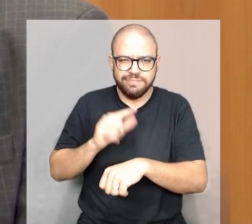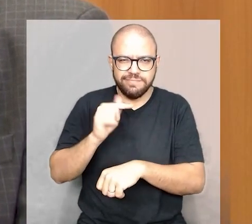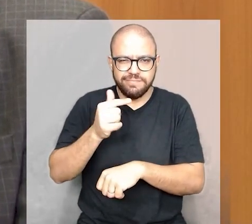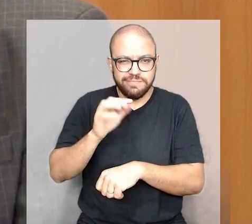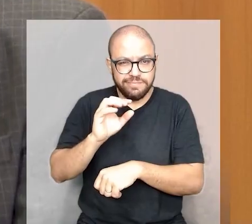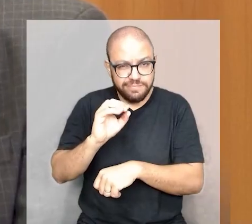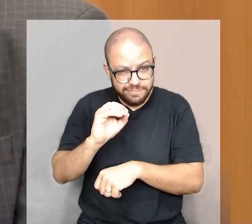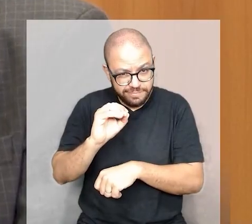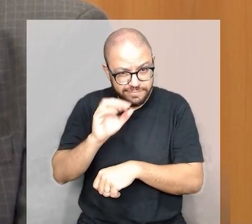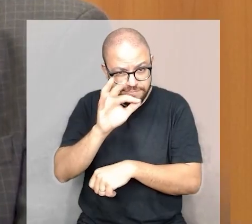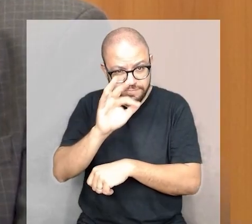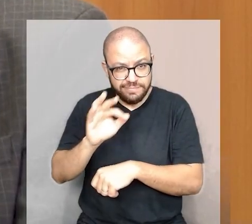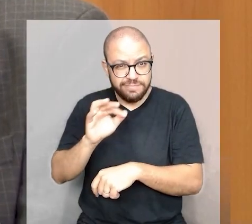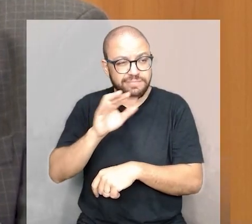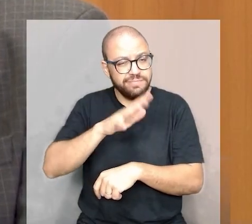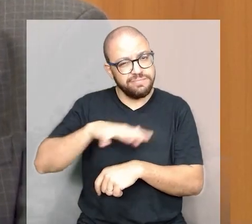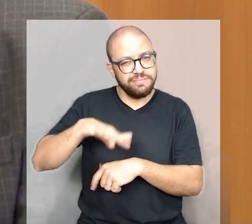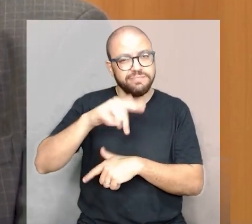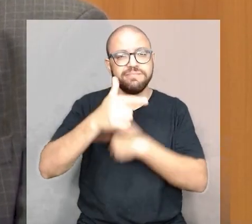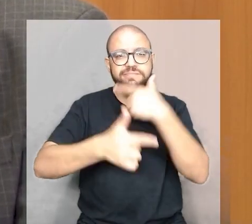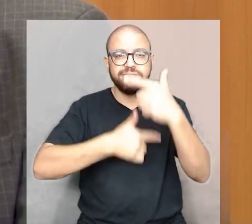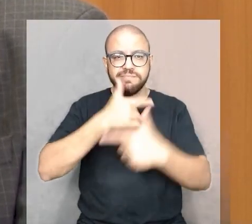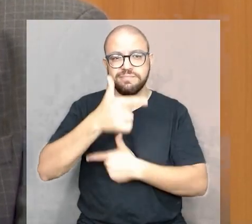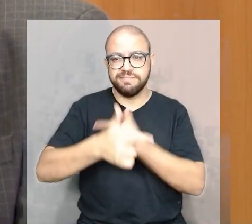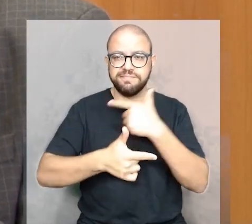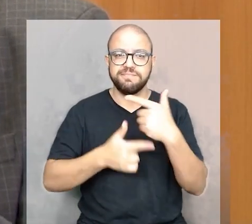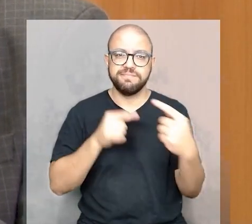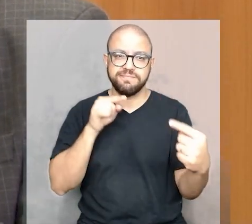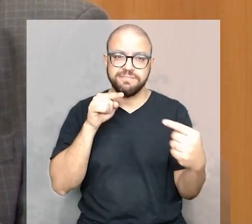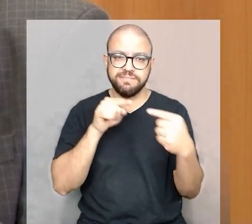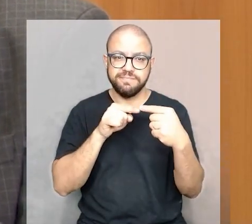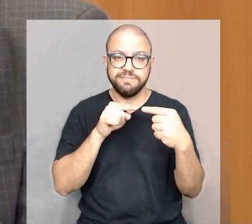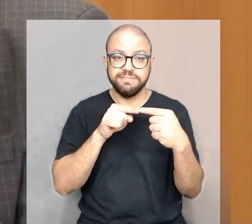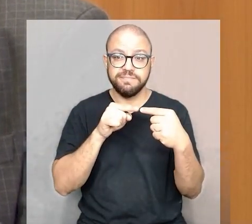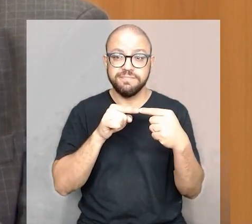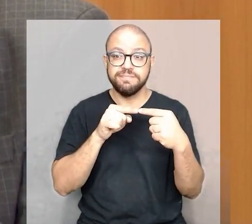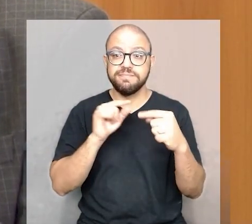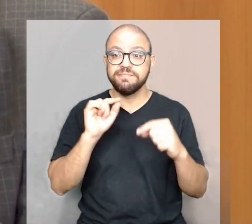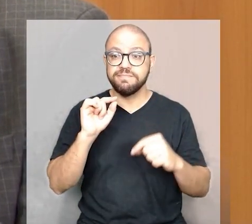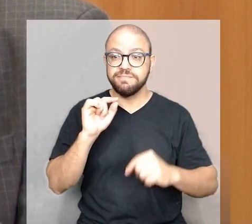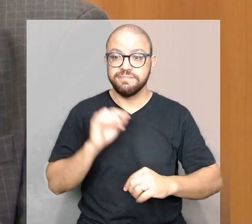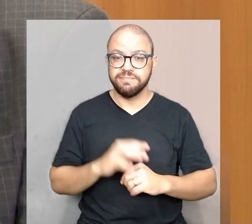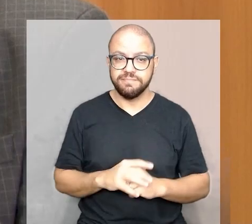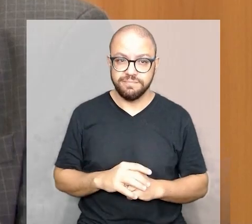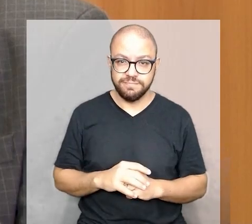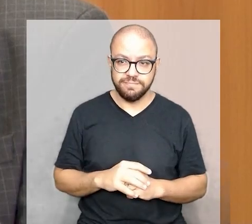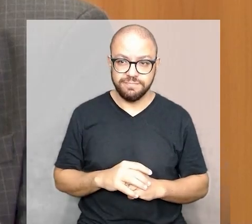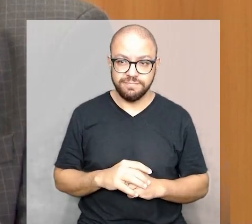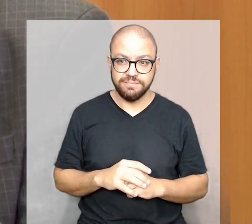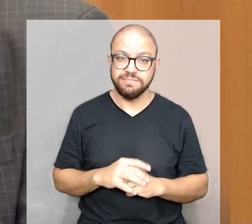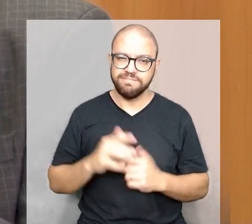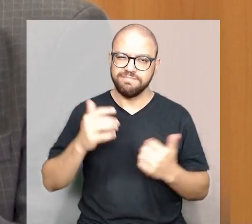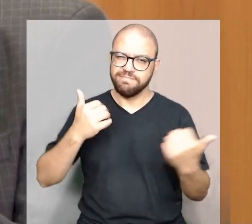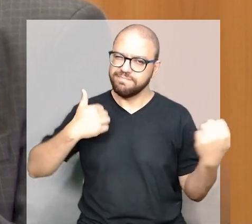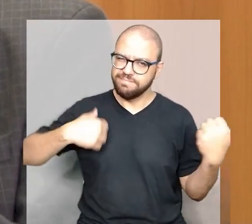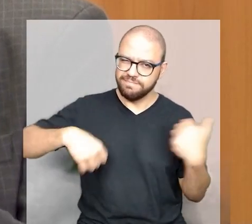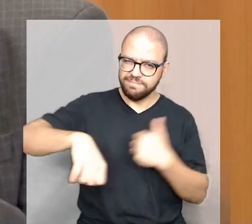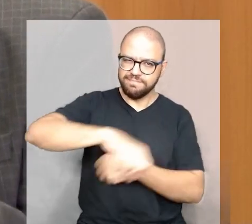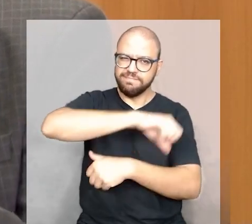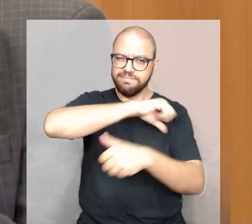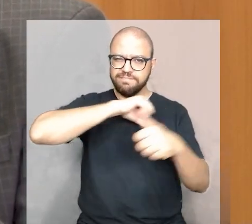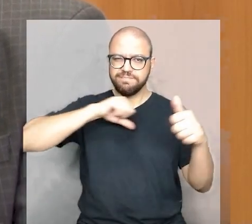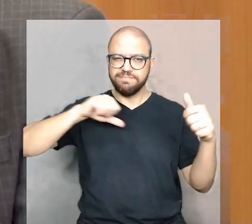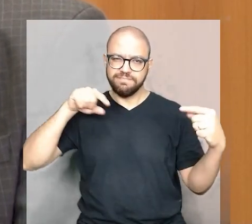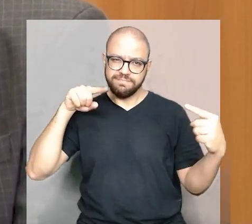trouxe, que 70% do mundo do trabalho ele é envolvido, tem efeitos perversos também,